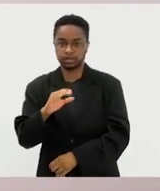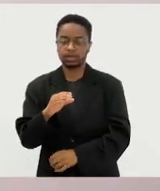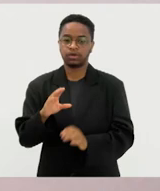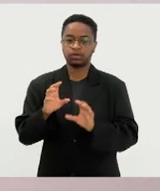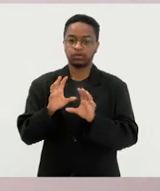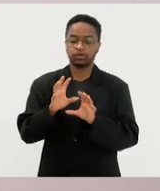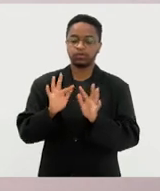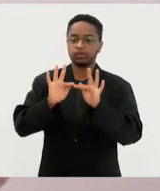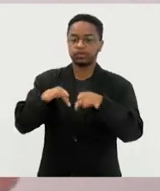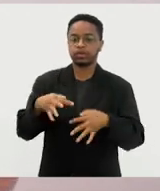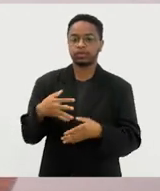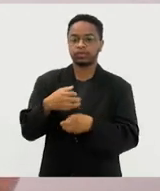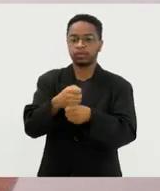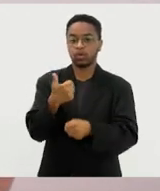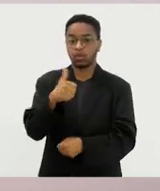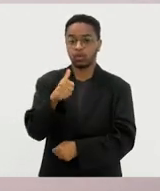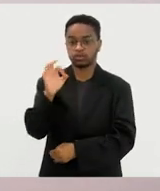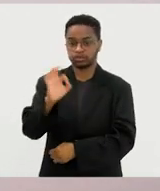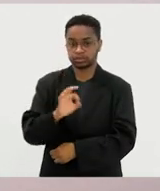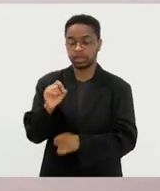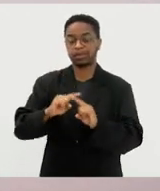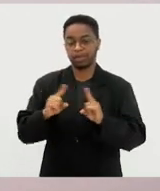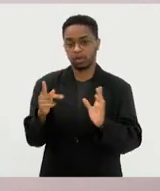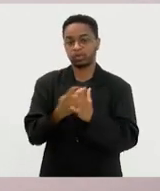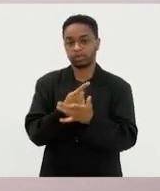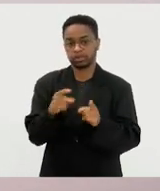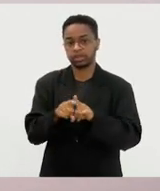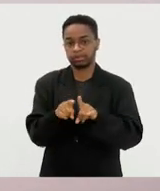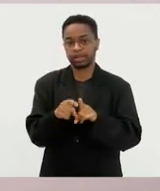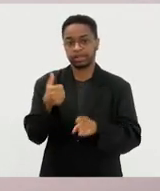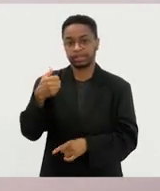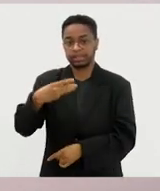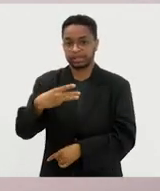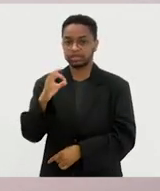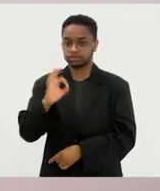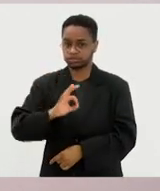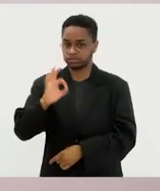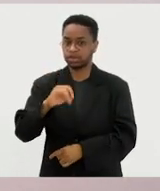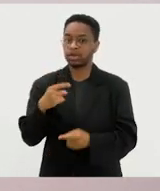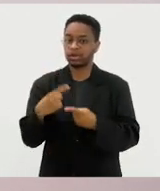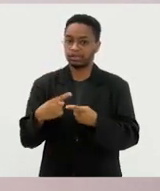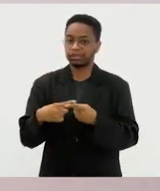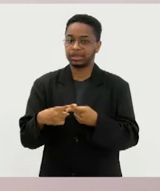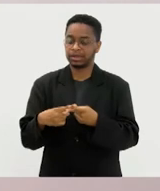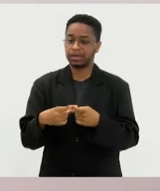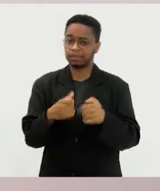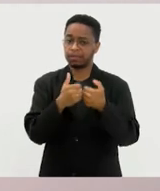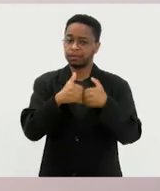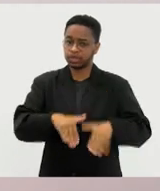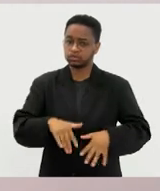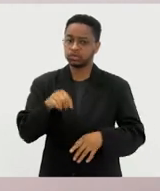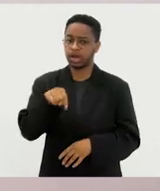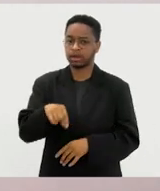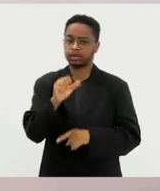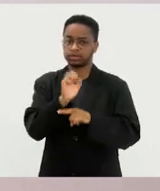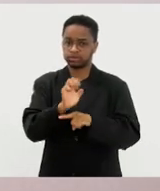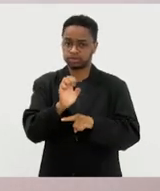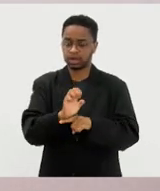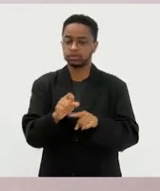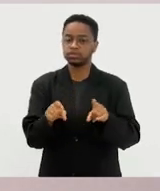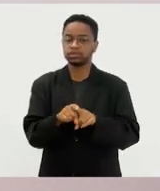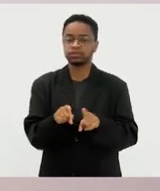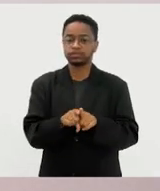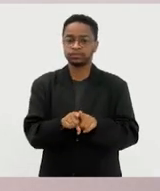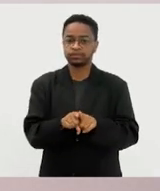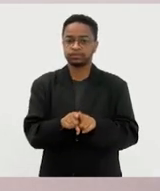deputado Spahn, ela esteve a 13%. Então, assim, é muito cruel, ela é muito danosa para o Estado. E, assim, o